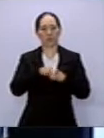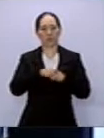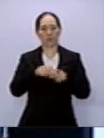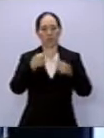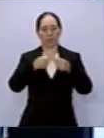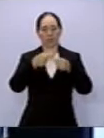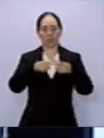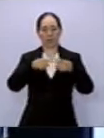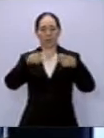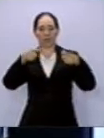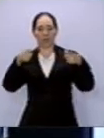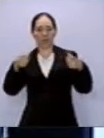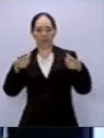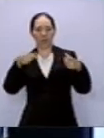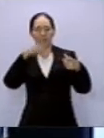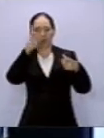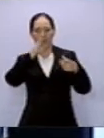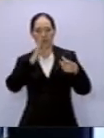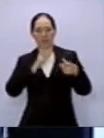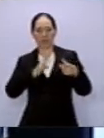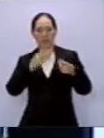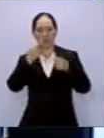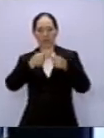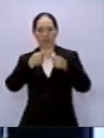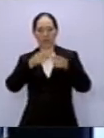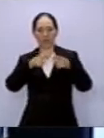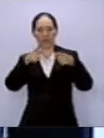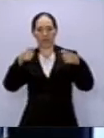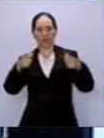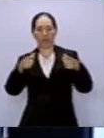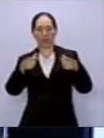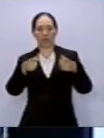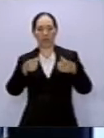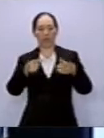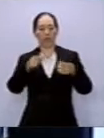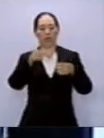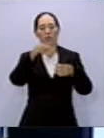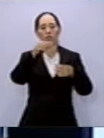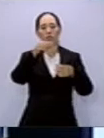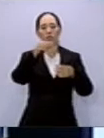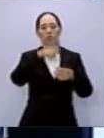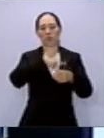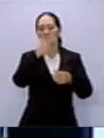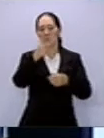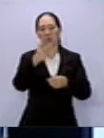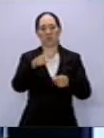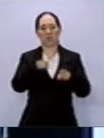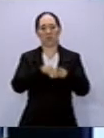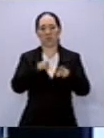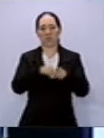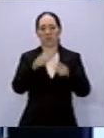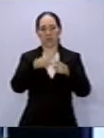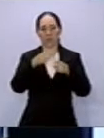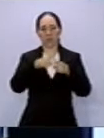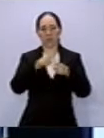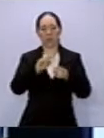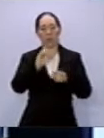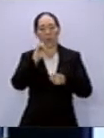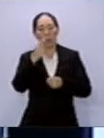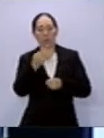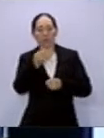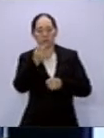grandes cidades urbanas brasileiras fundamentalmente nas suas periferias a não existência de médico ou uma